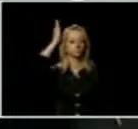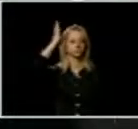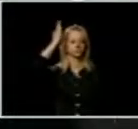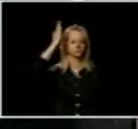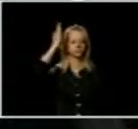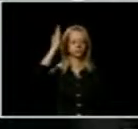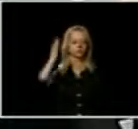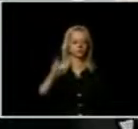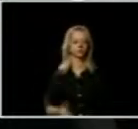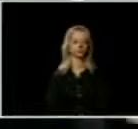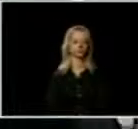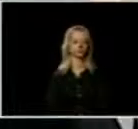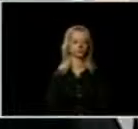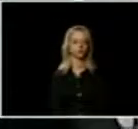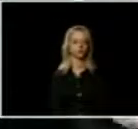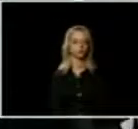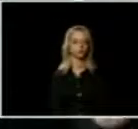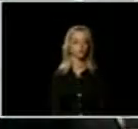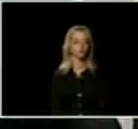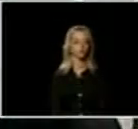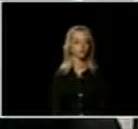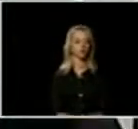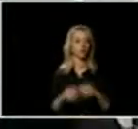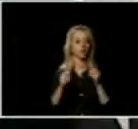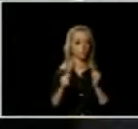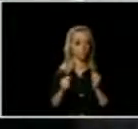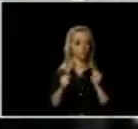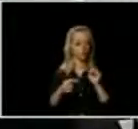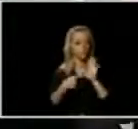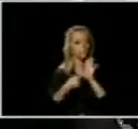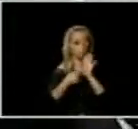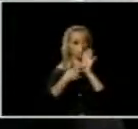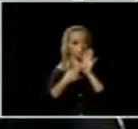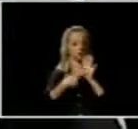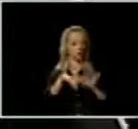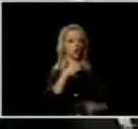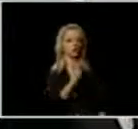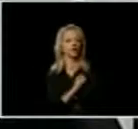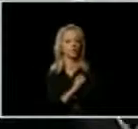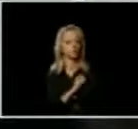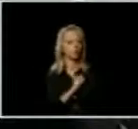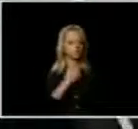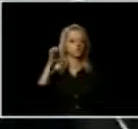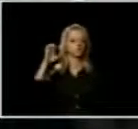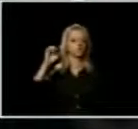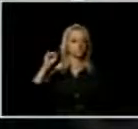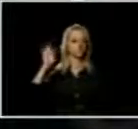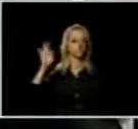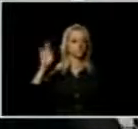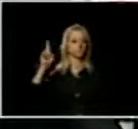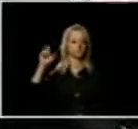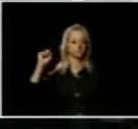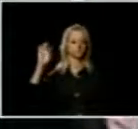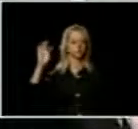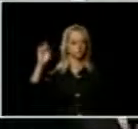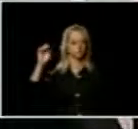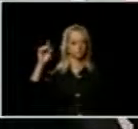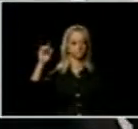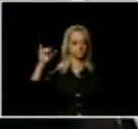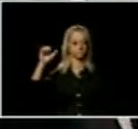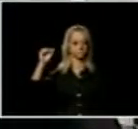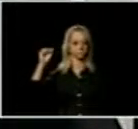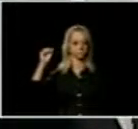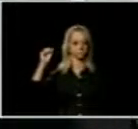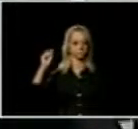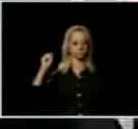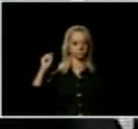para apresentar estratégias, para discutir realmente quais eram as ações